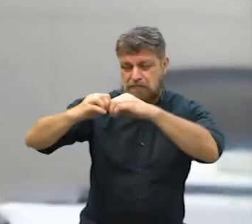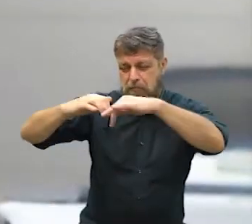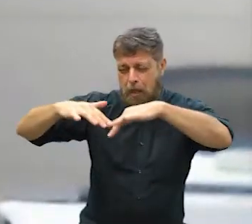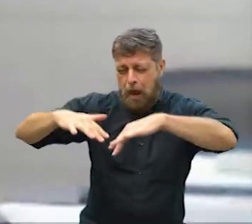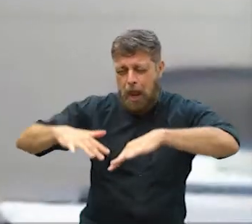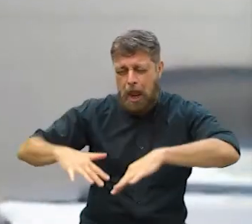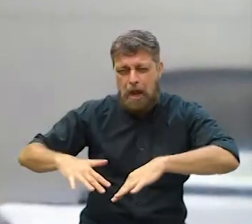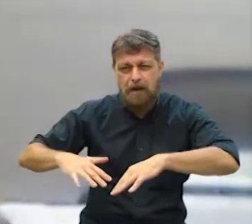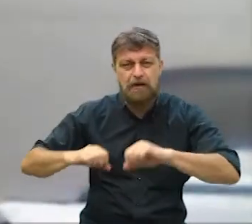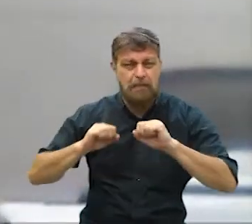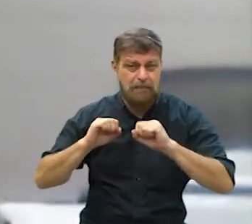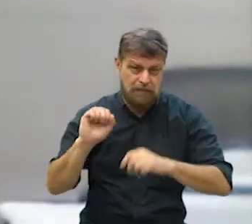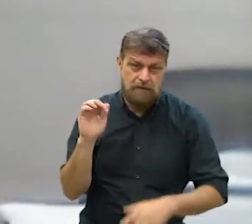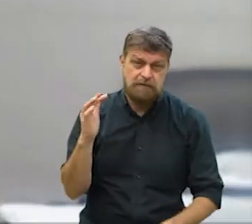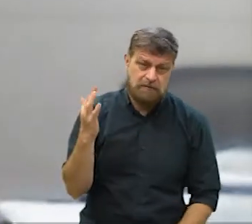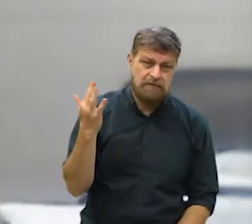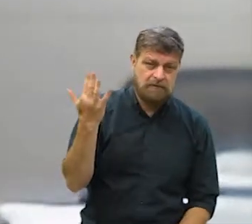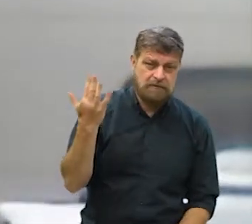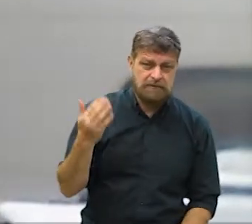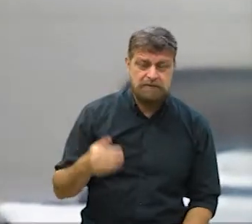à erosão, sujeito